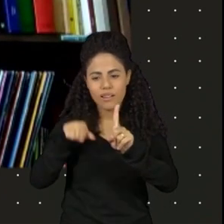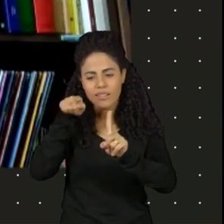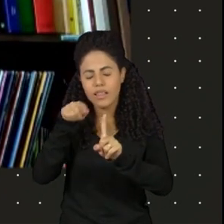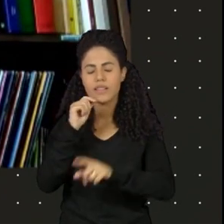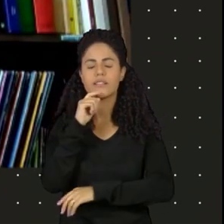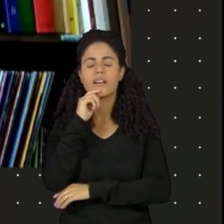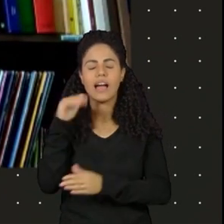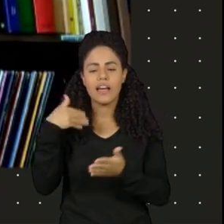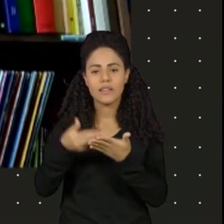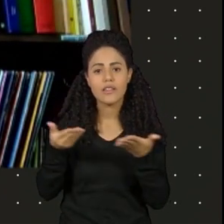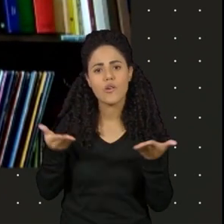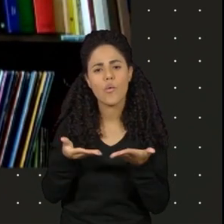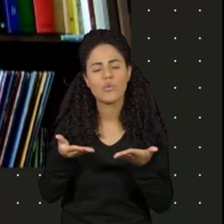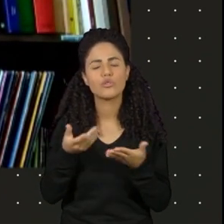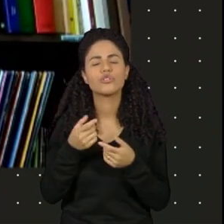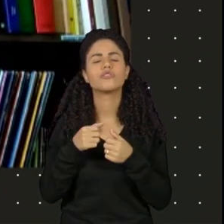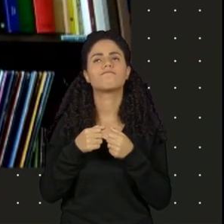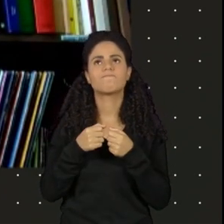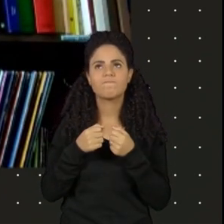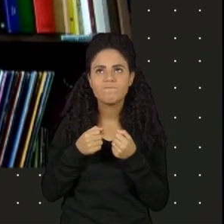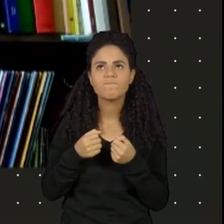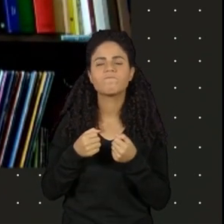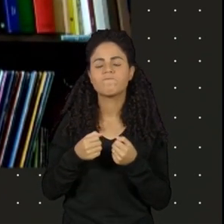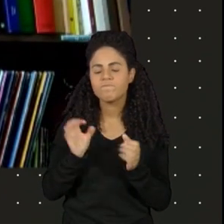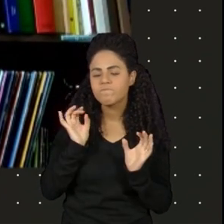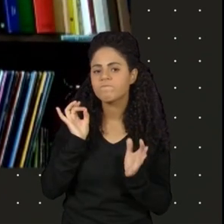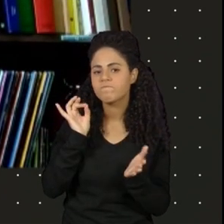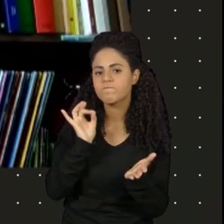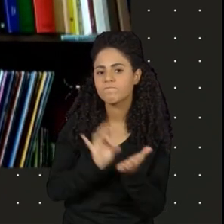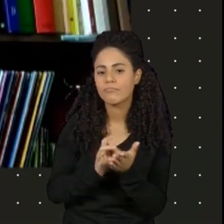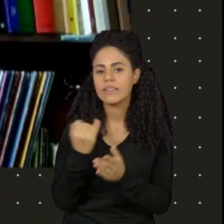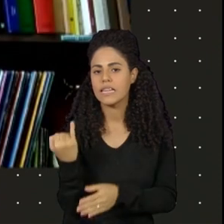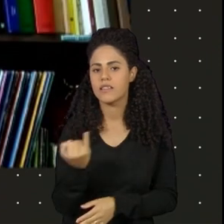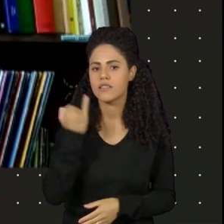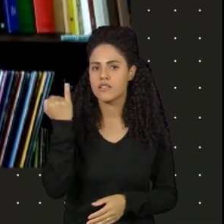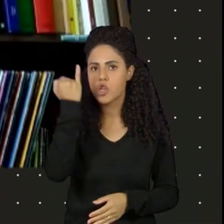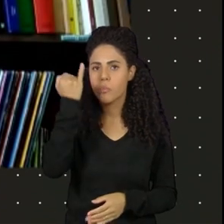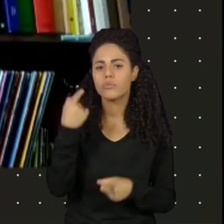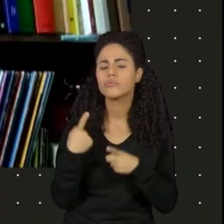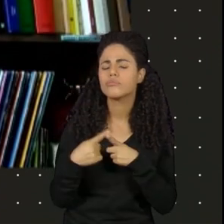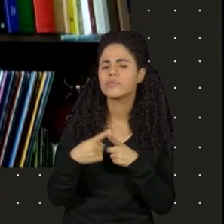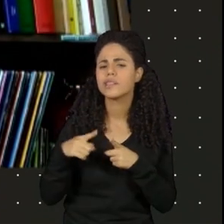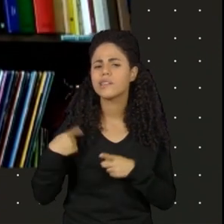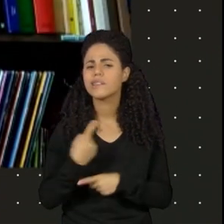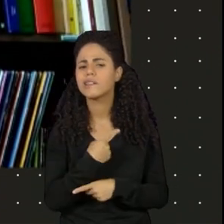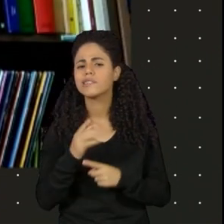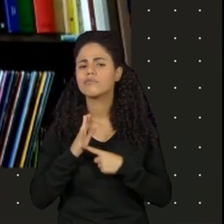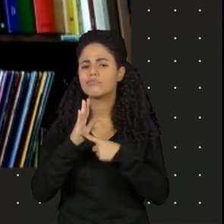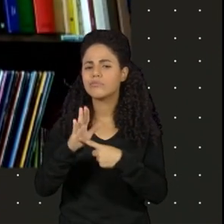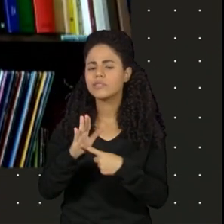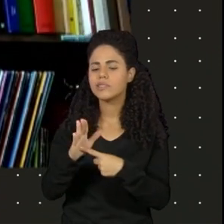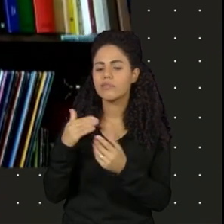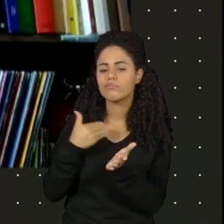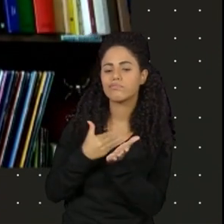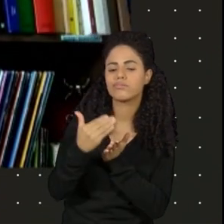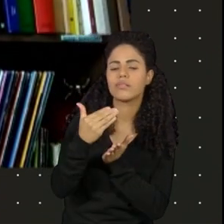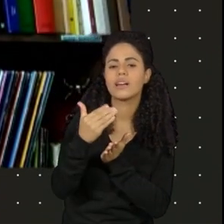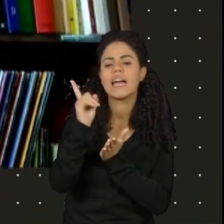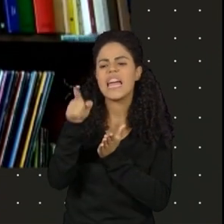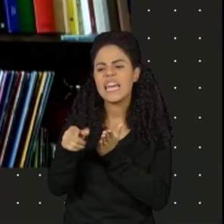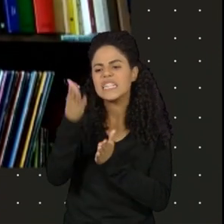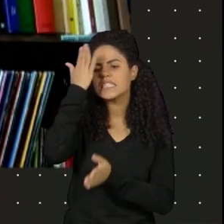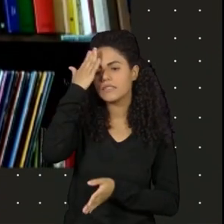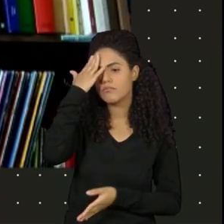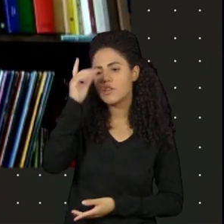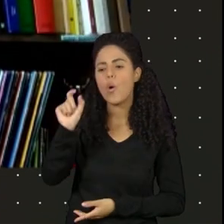é algo muito, muito importante, porque mostra que desde o início ele sabia muito